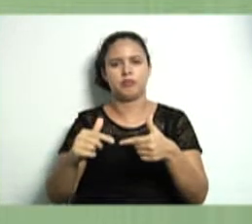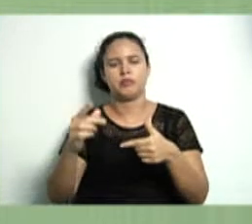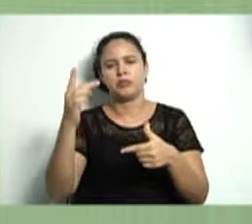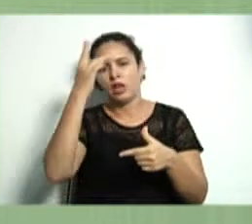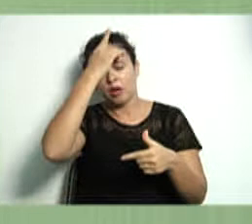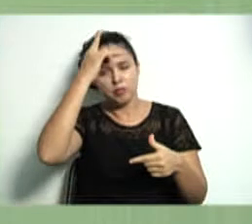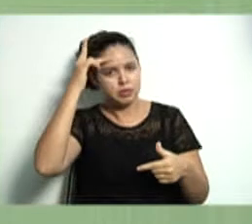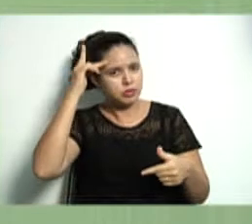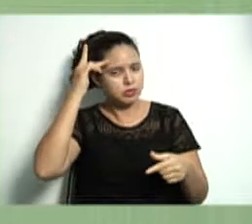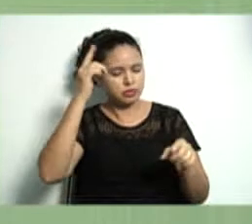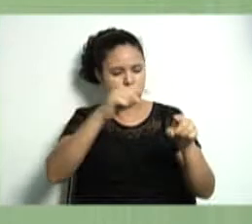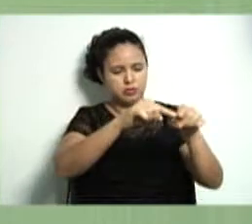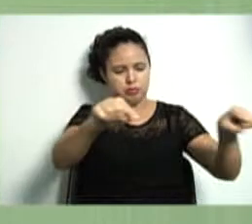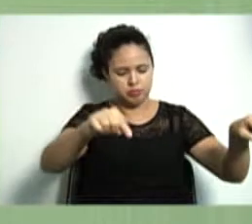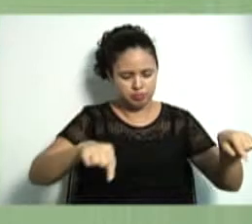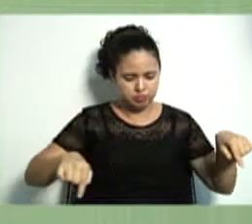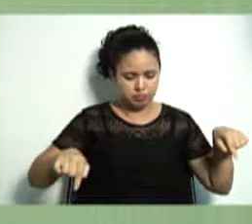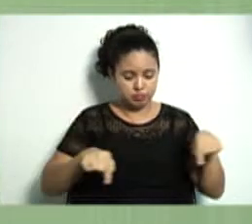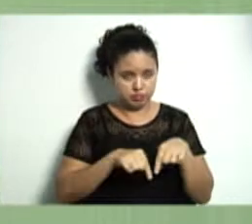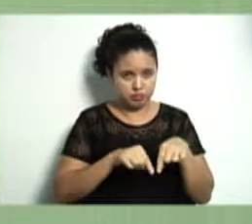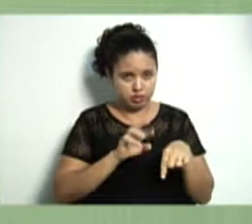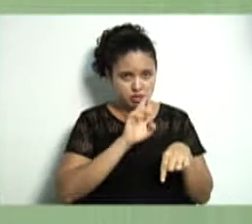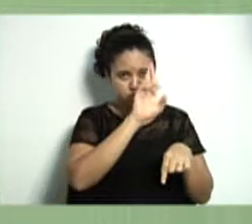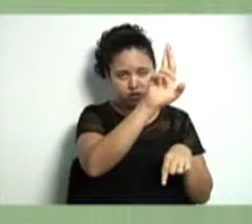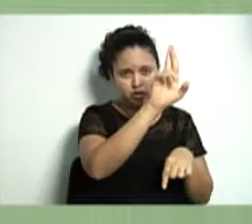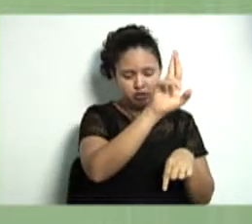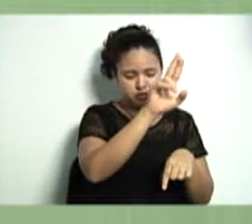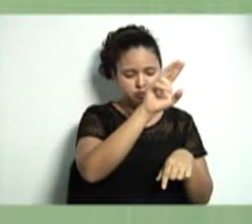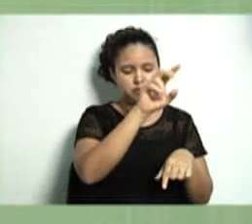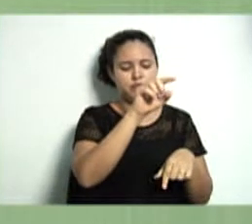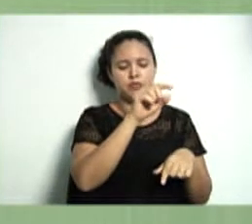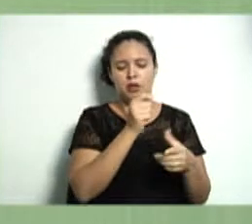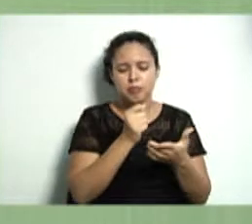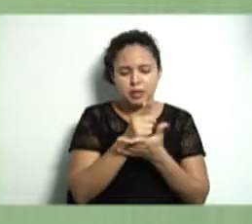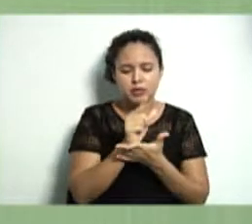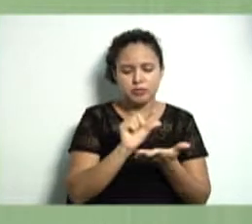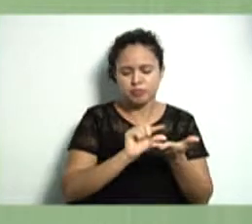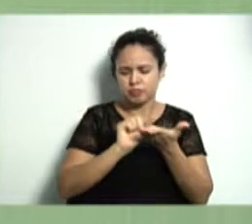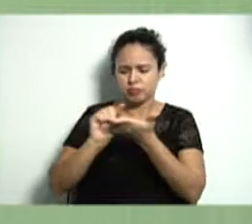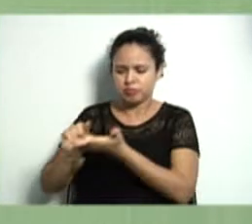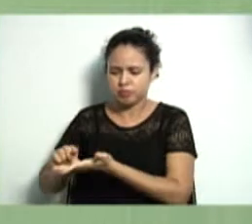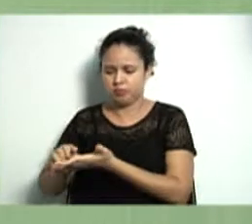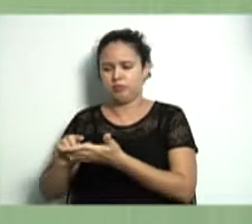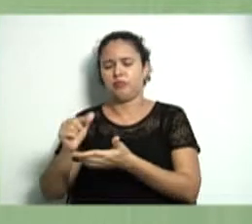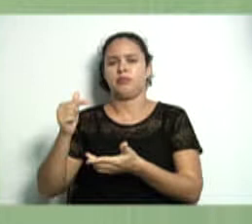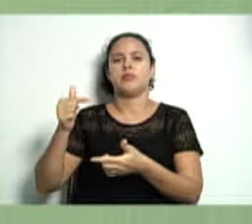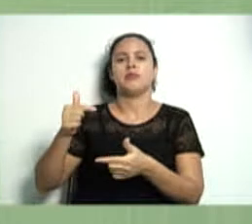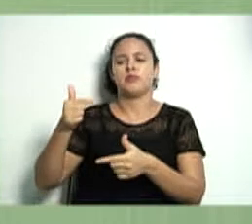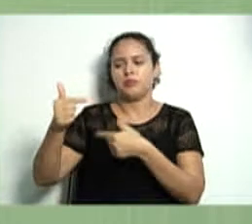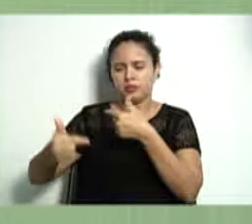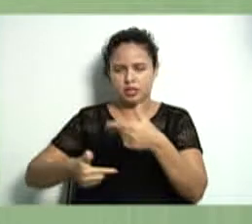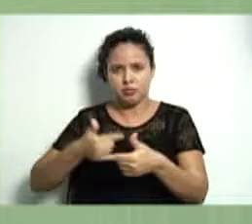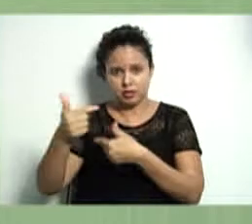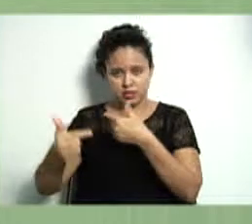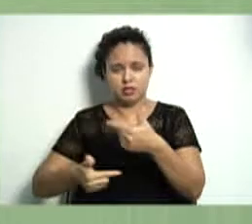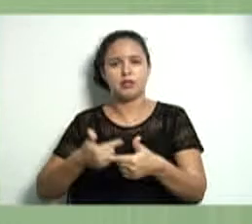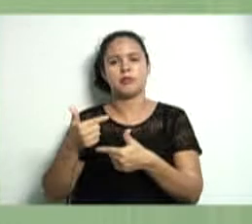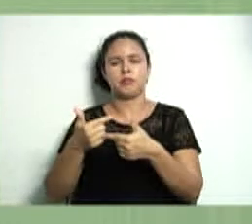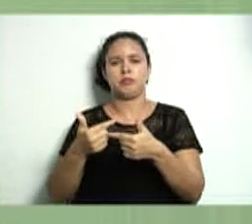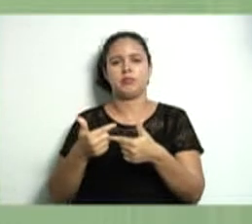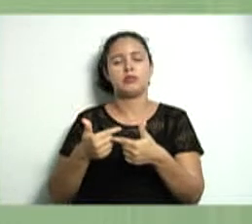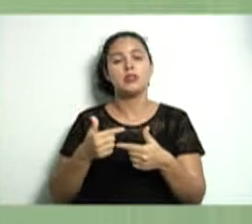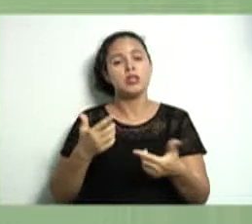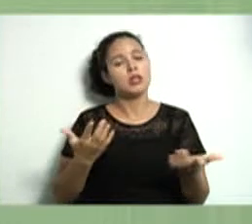Segundo a visão dominante propagada pela Igreja Católica, o trabalho manual era uma maldição por ser um dos frutos do pecado original